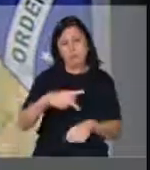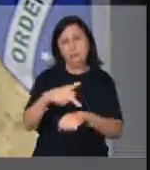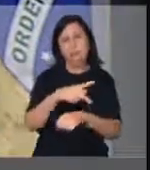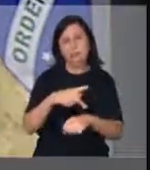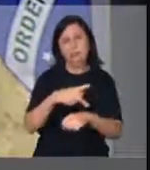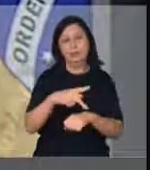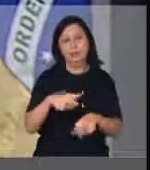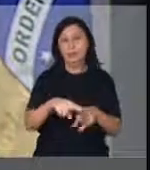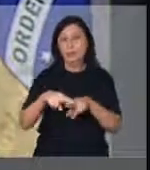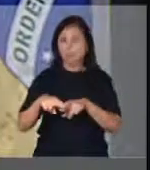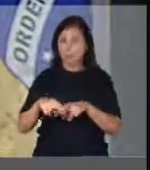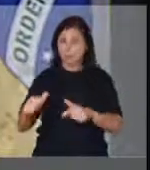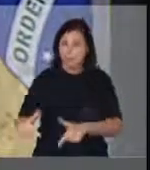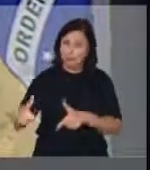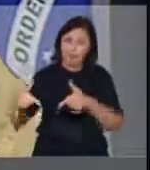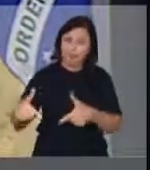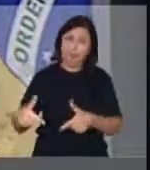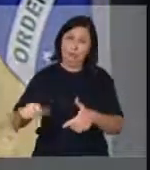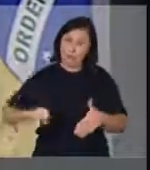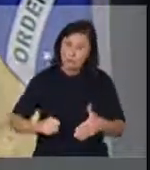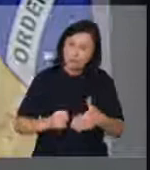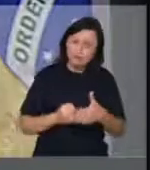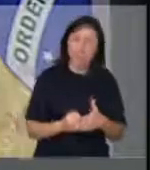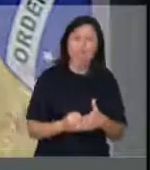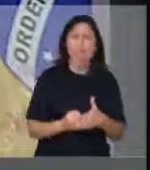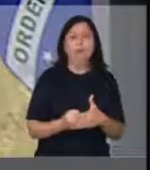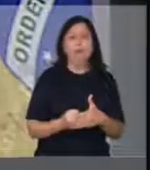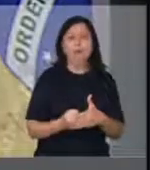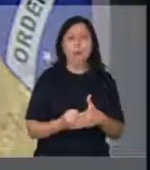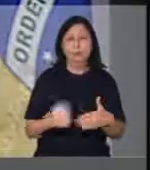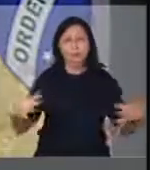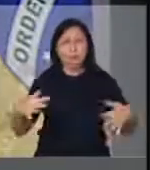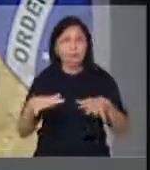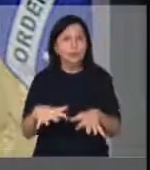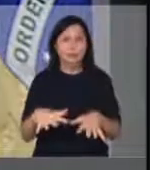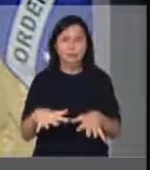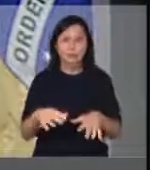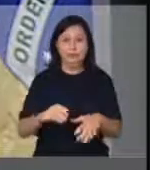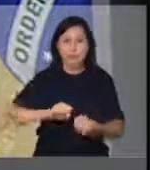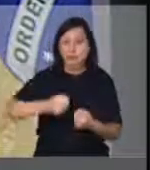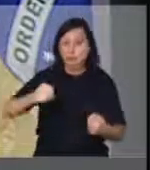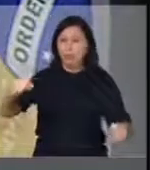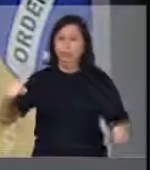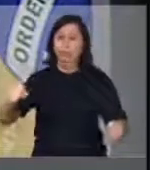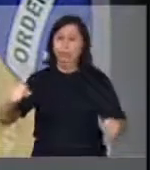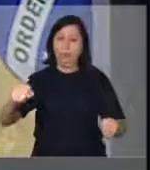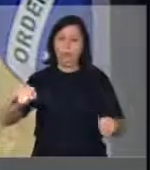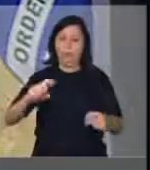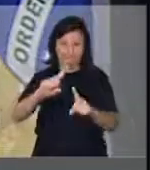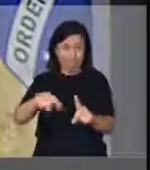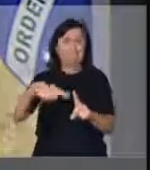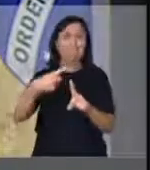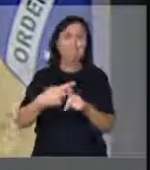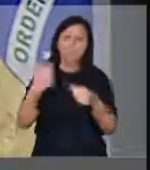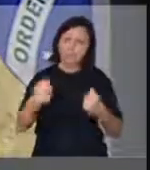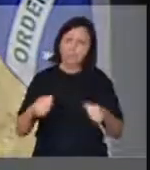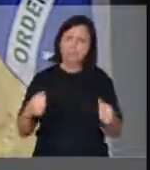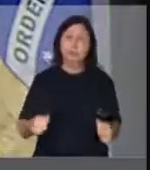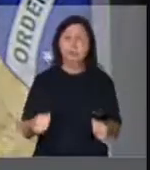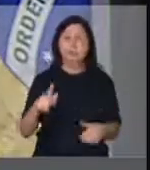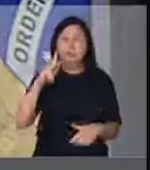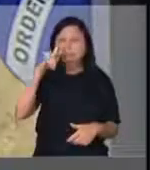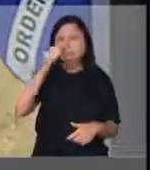e precisa continuar a deputada mariana mais uma pausa para alguns aplausos é necessária para encorajá la e torná la cada vez mais forte